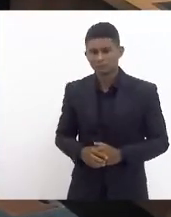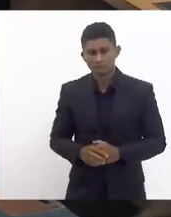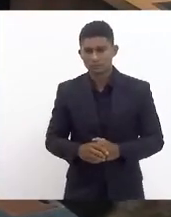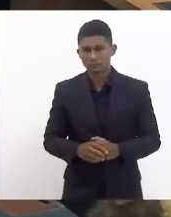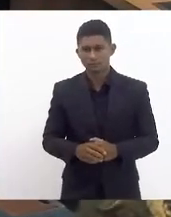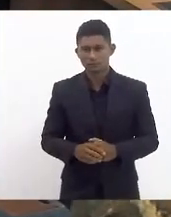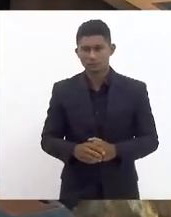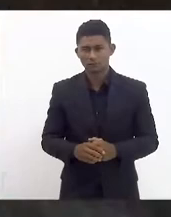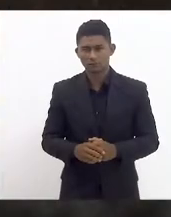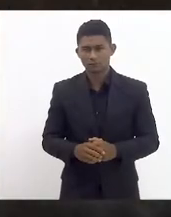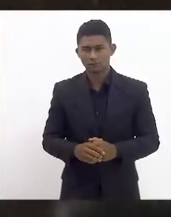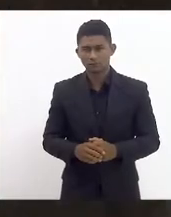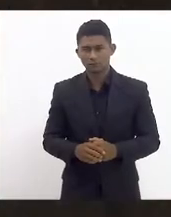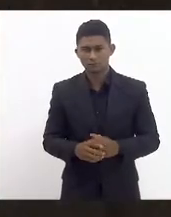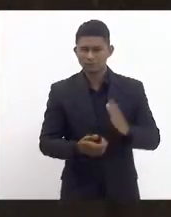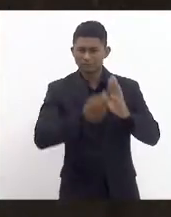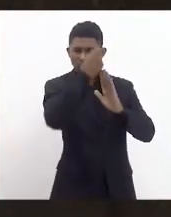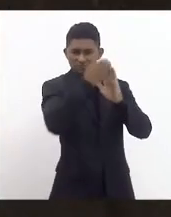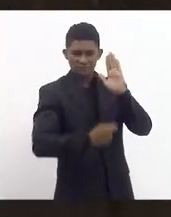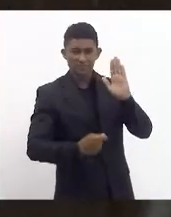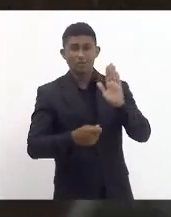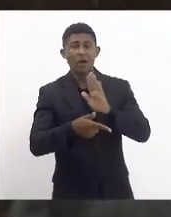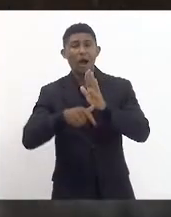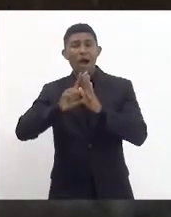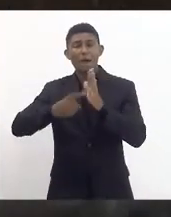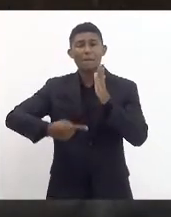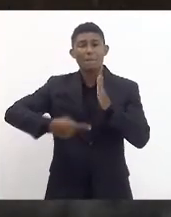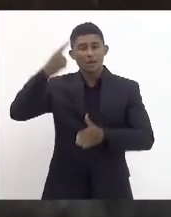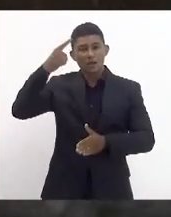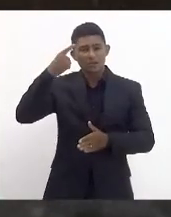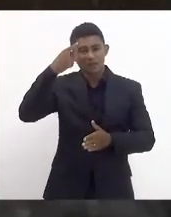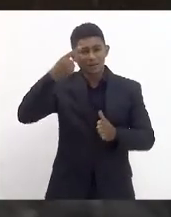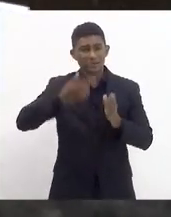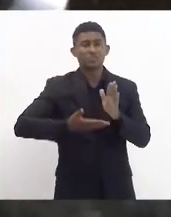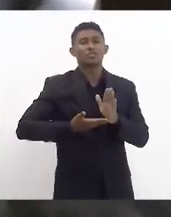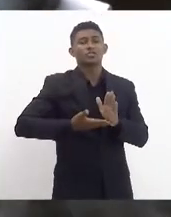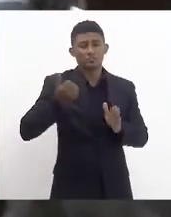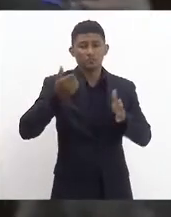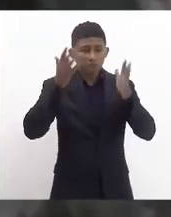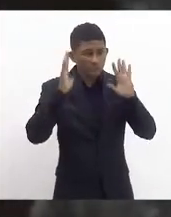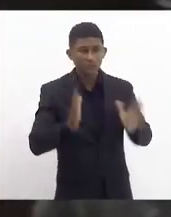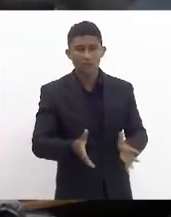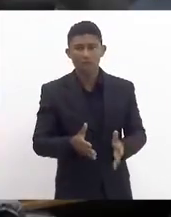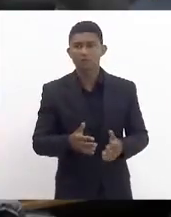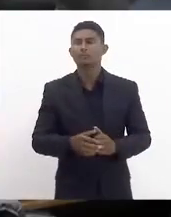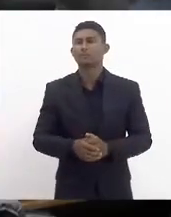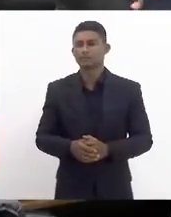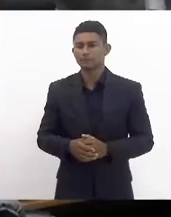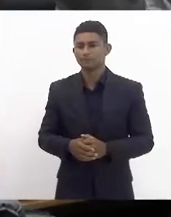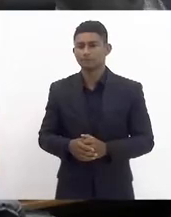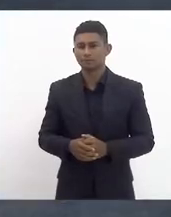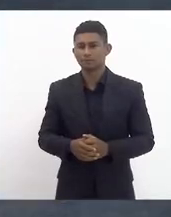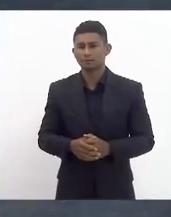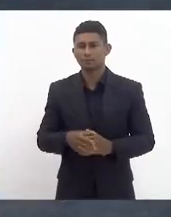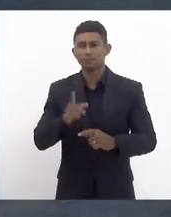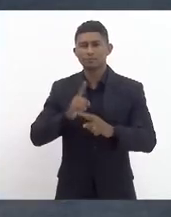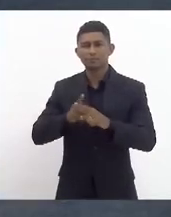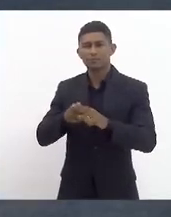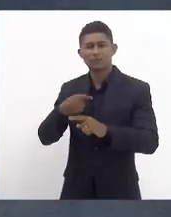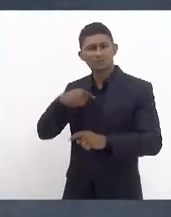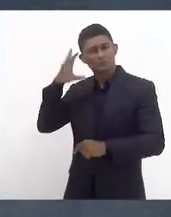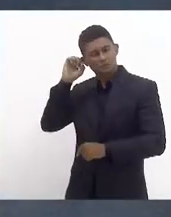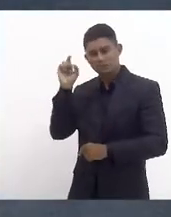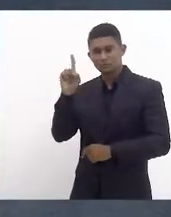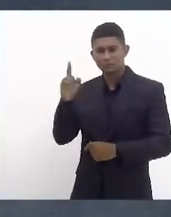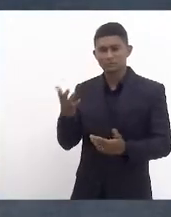Não, não. Essa era a redação original. Foi retirado, foi retirado. Tá bom, ok. É porque eu não estava lhe ouvindo direito,